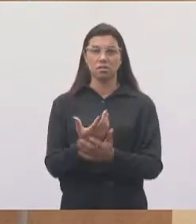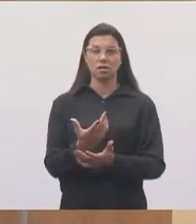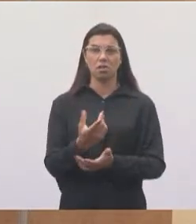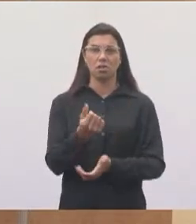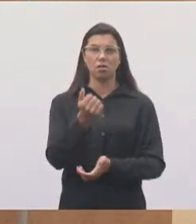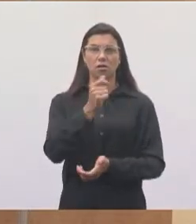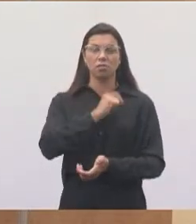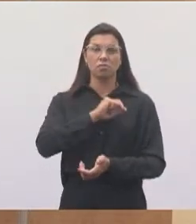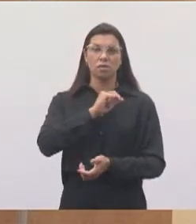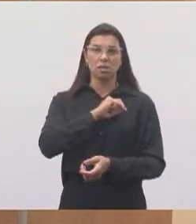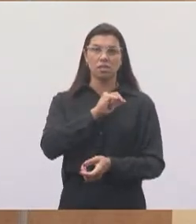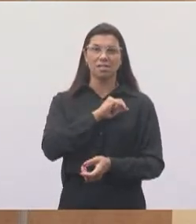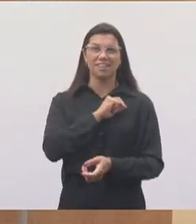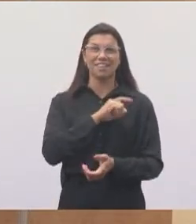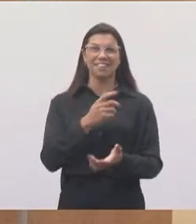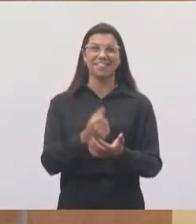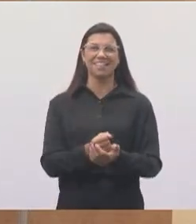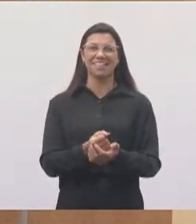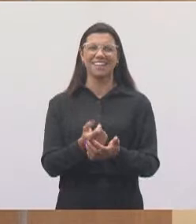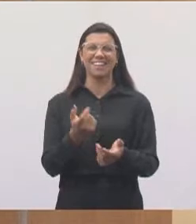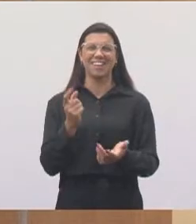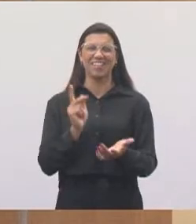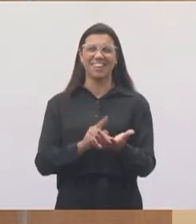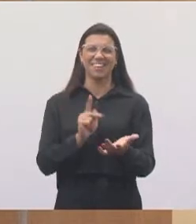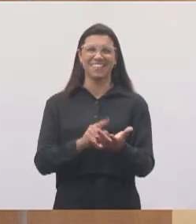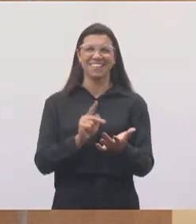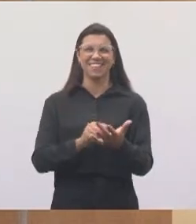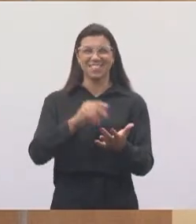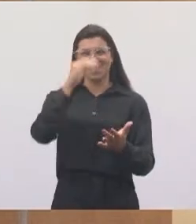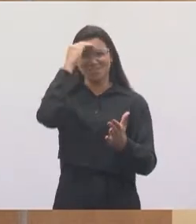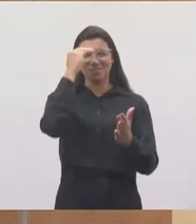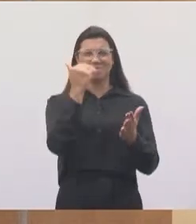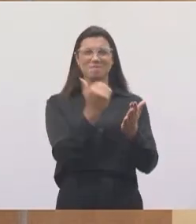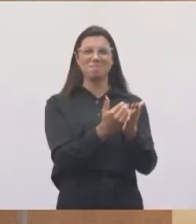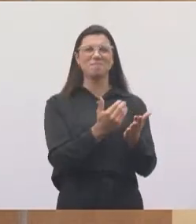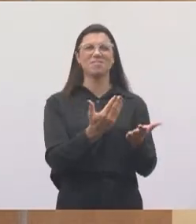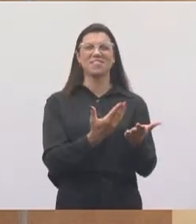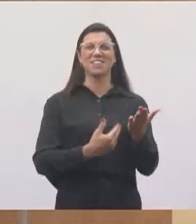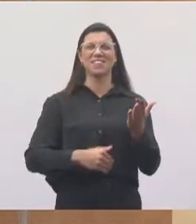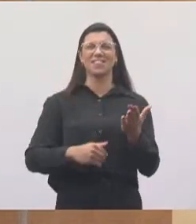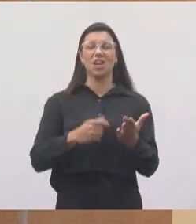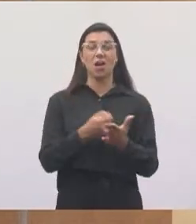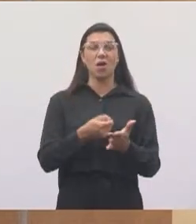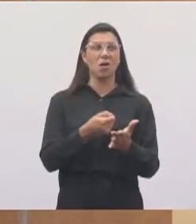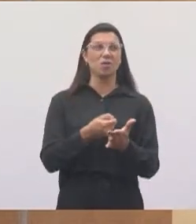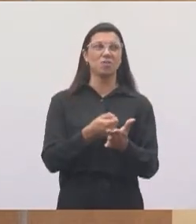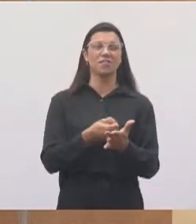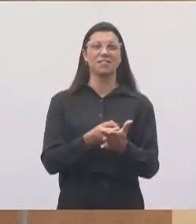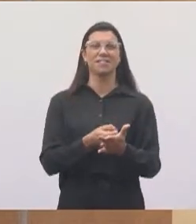financeiras necessárias ao cumprimento das obrigações